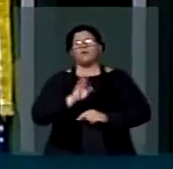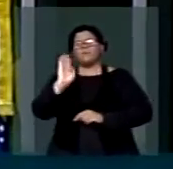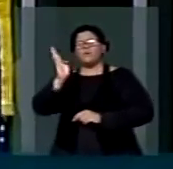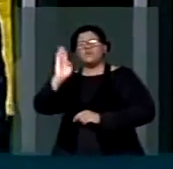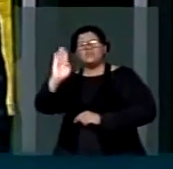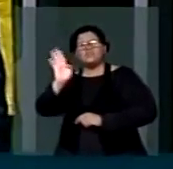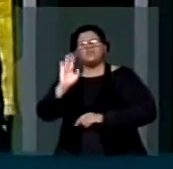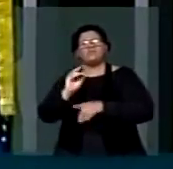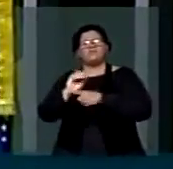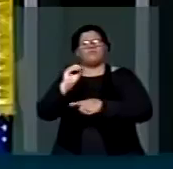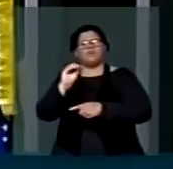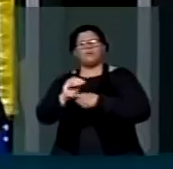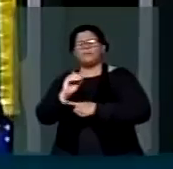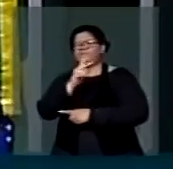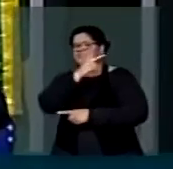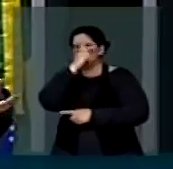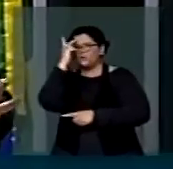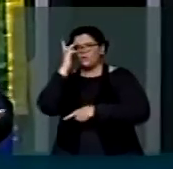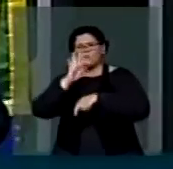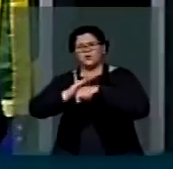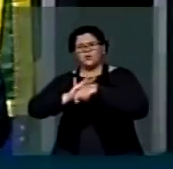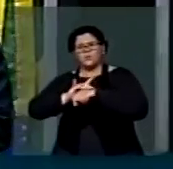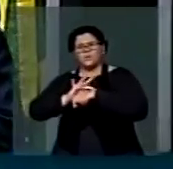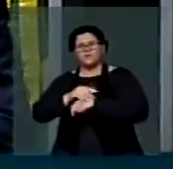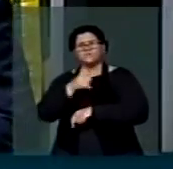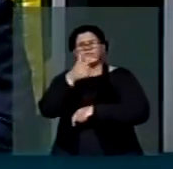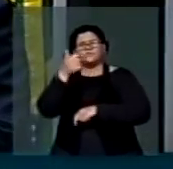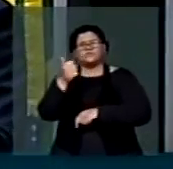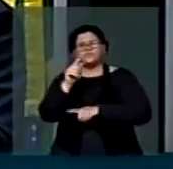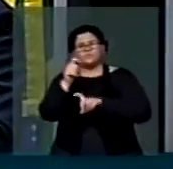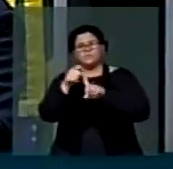consecutivos, portanto não é nenhuma